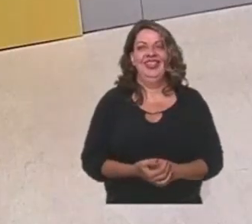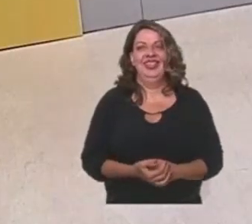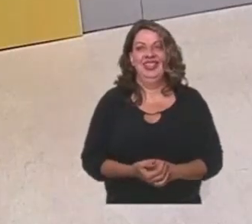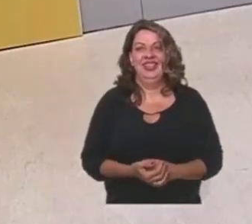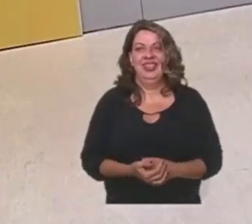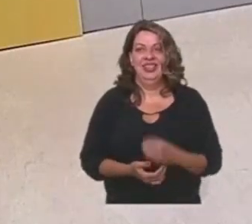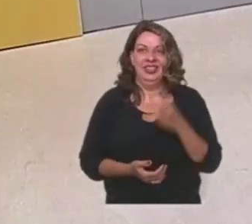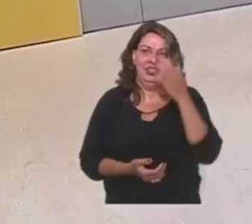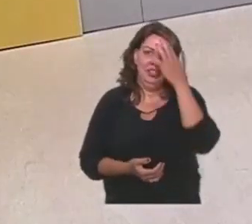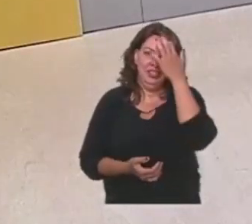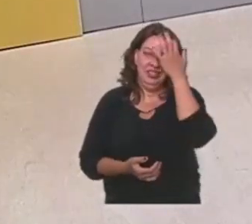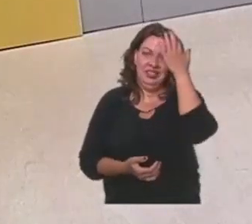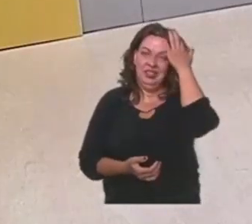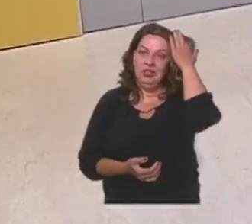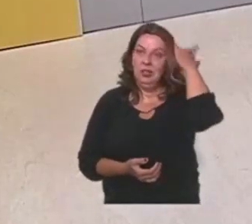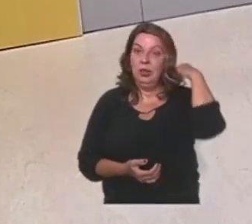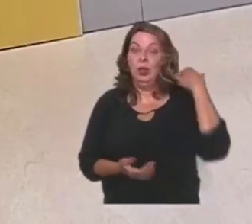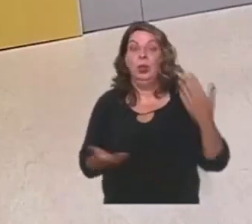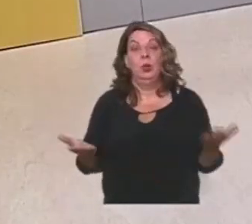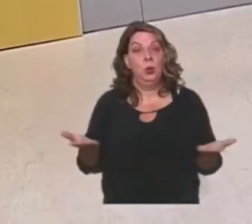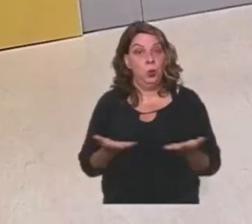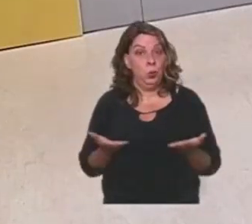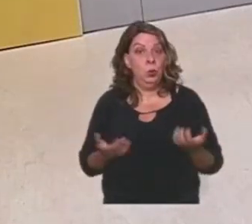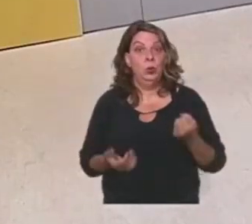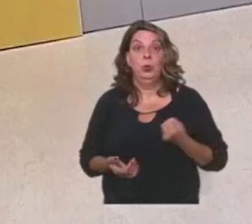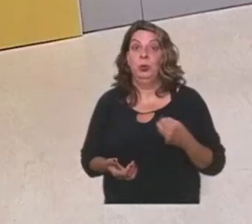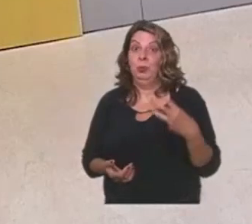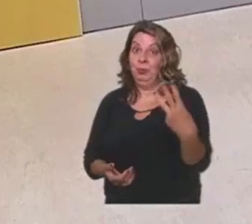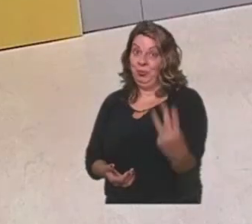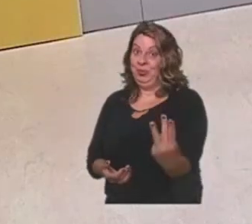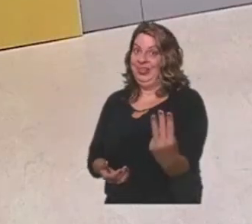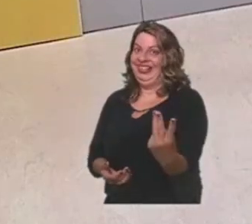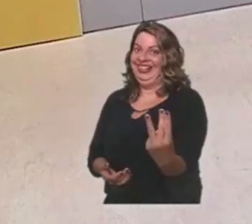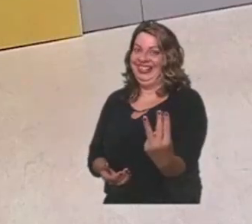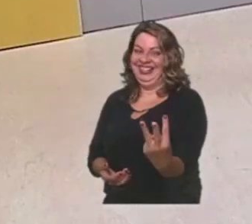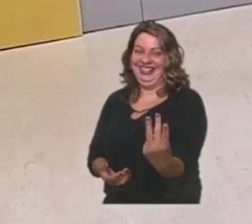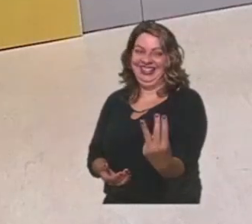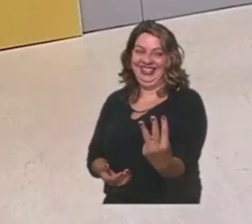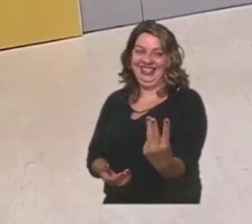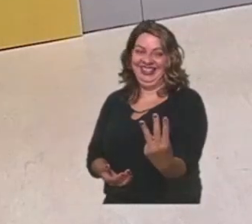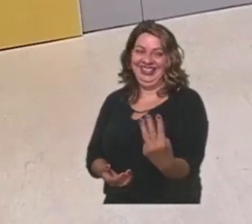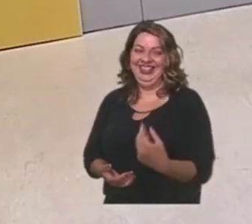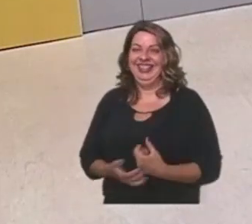5. Saiu bolinha de número 5 e atenção, bolinha de número 3.